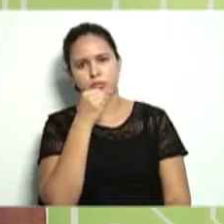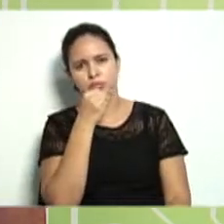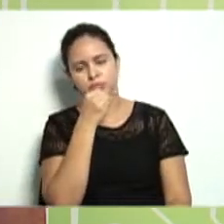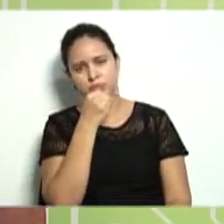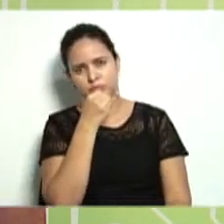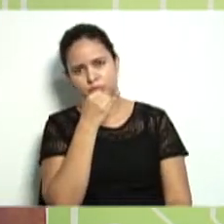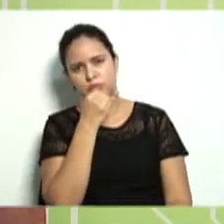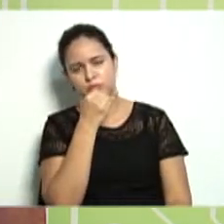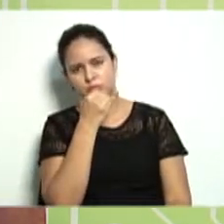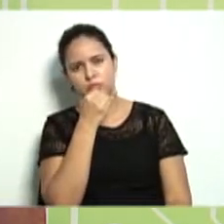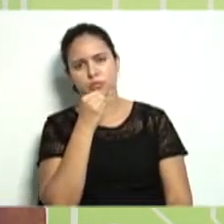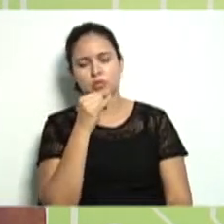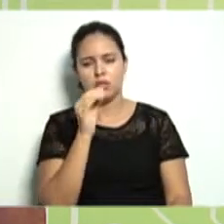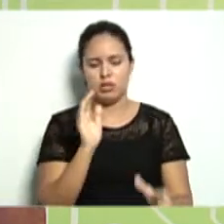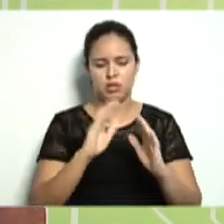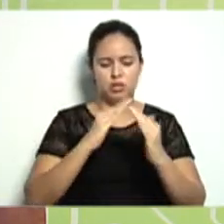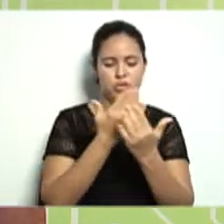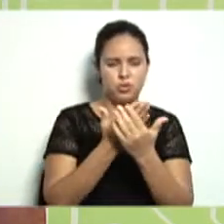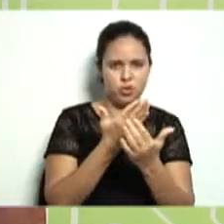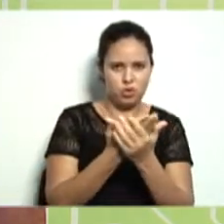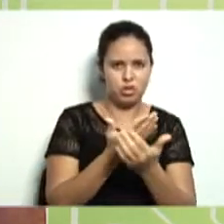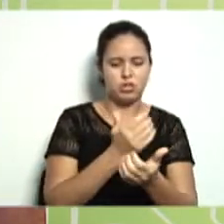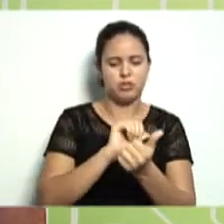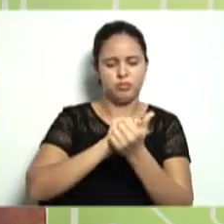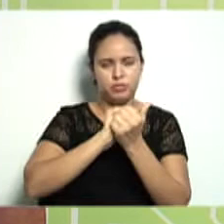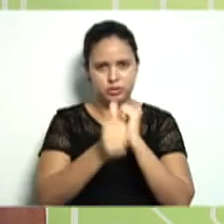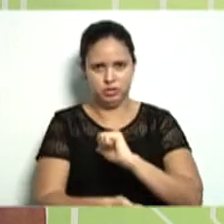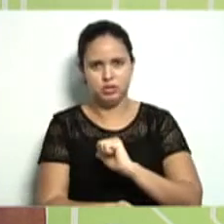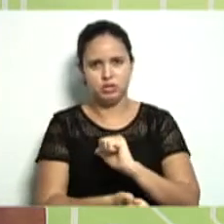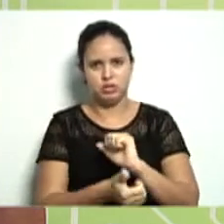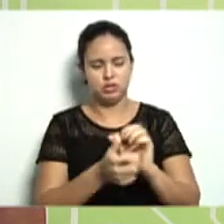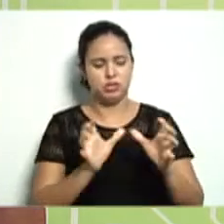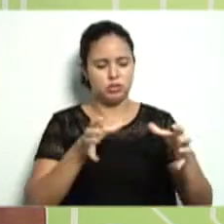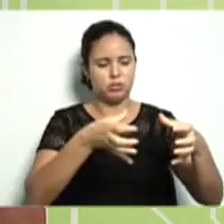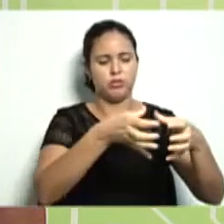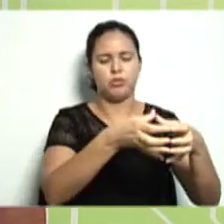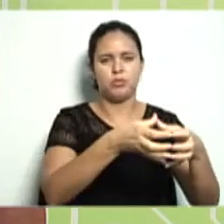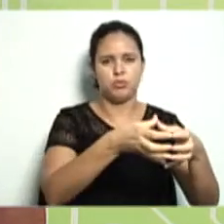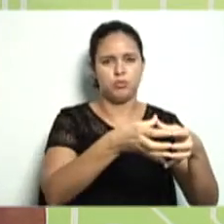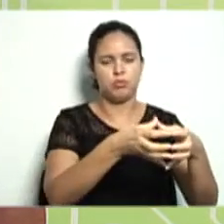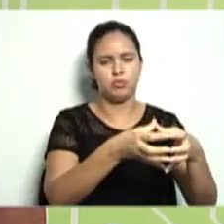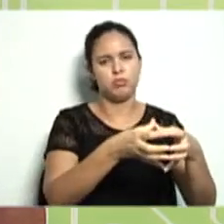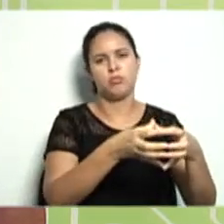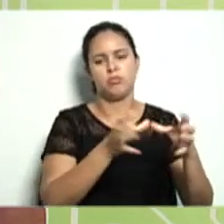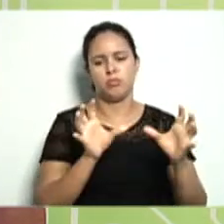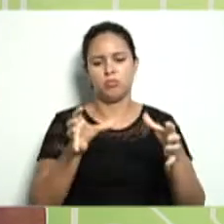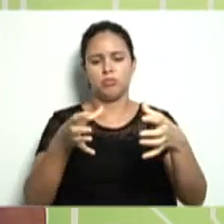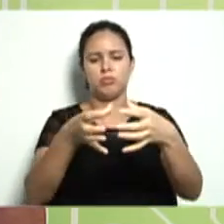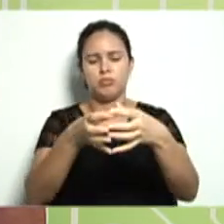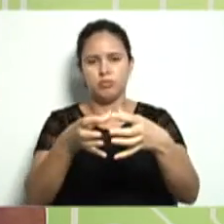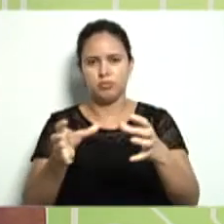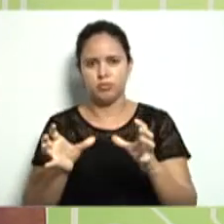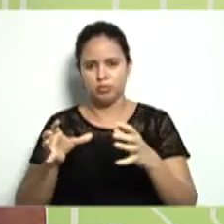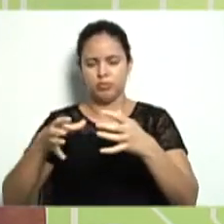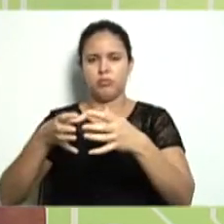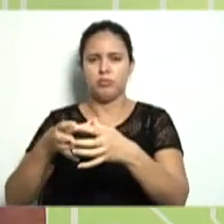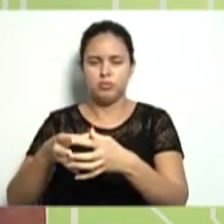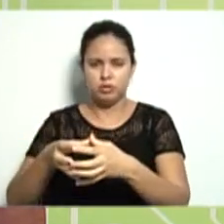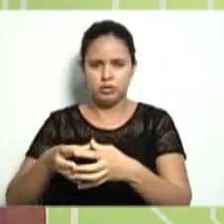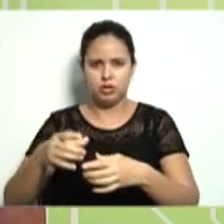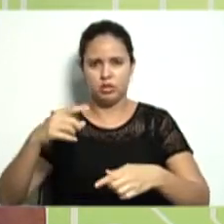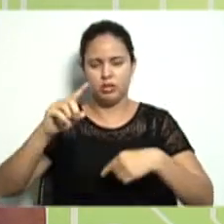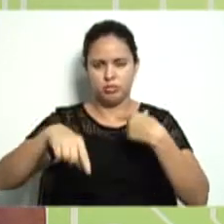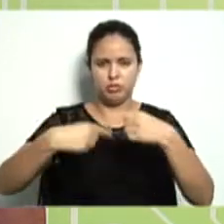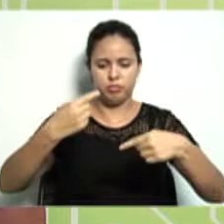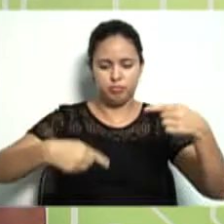jogos escolares de vocês. Vocês formam equipes, independente da competição que vocês vão fazer. Mas